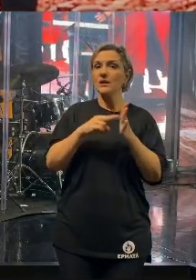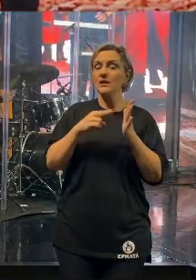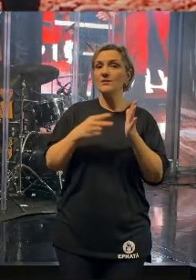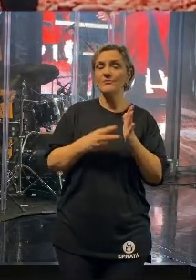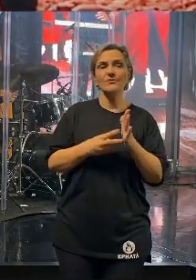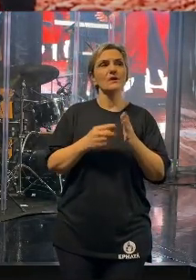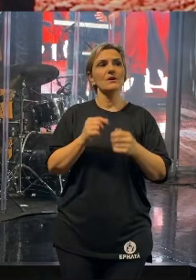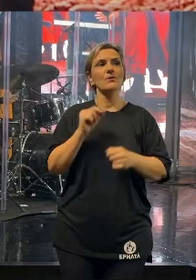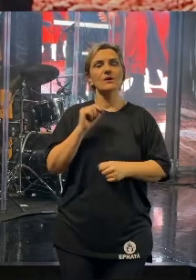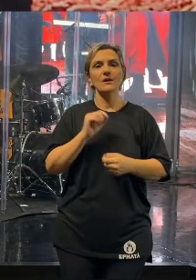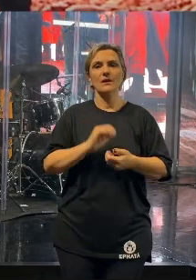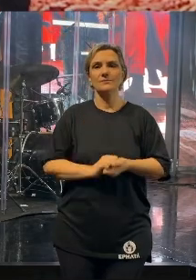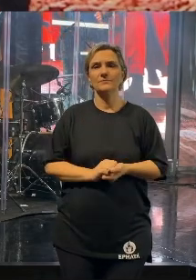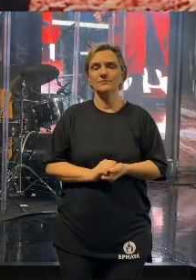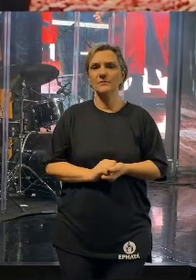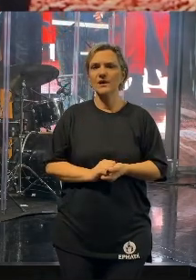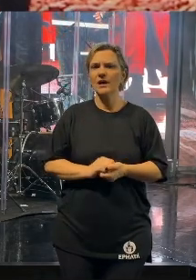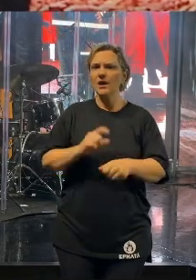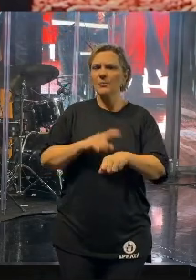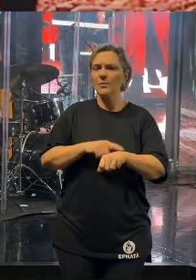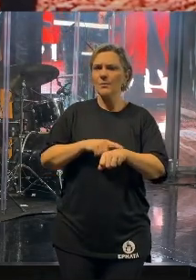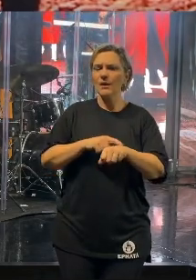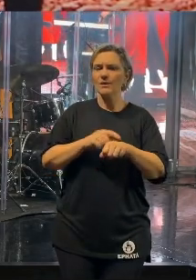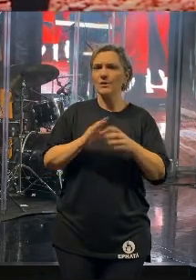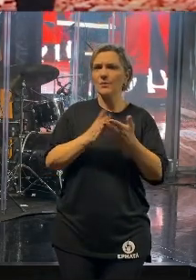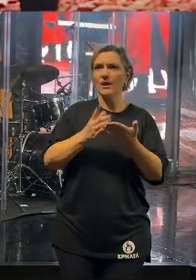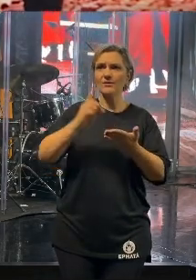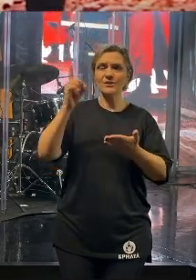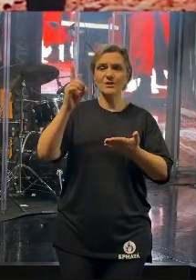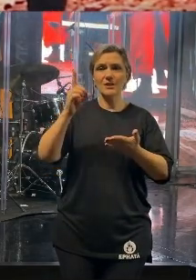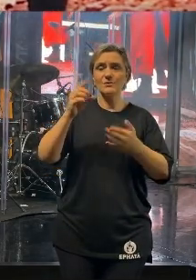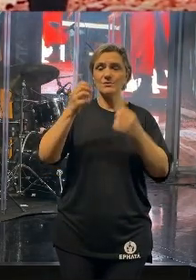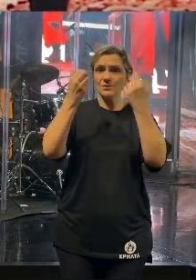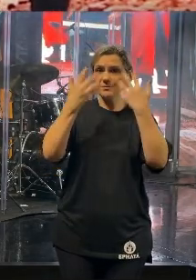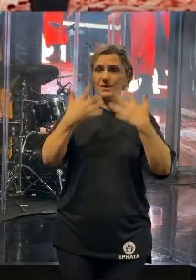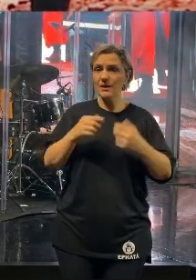No pior momento, a palavra diz que Paulo está.